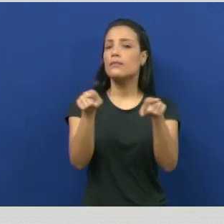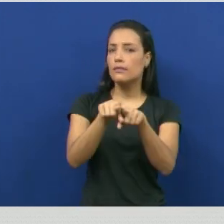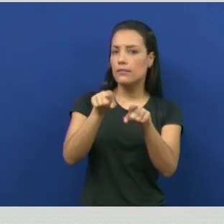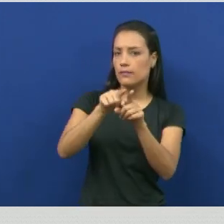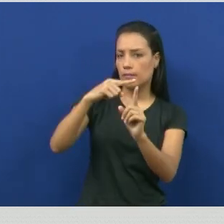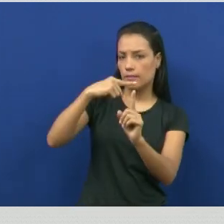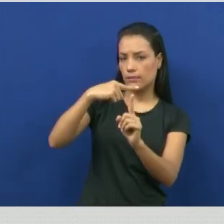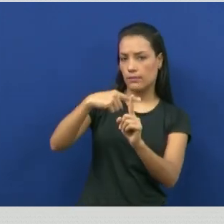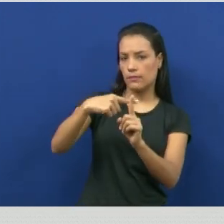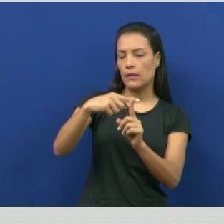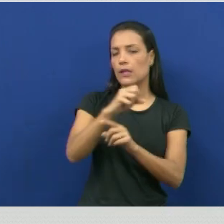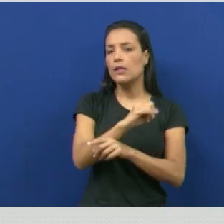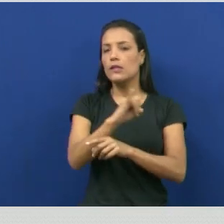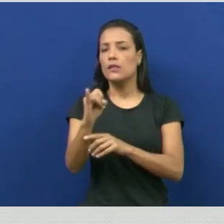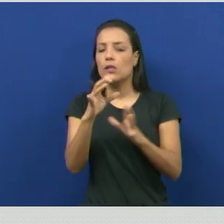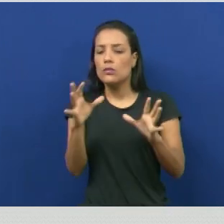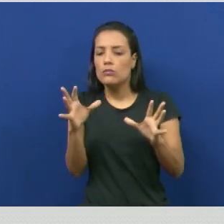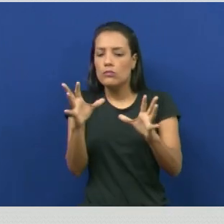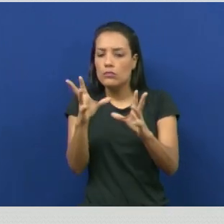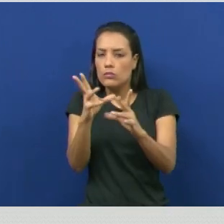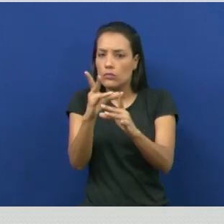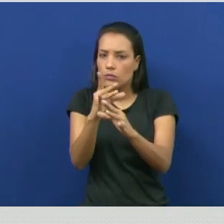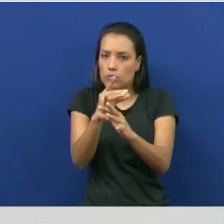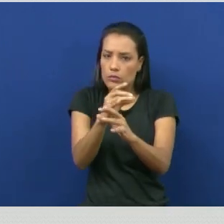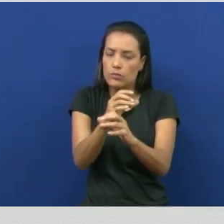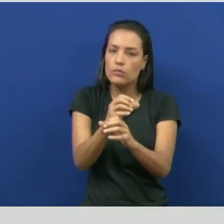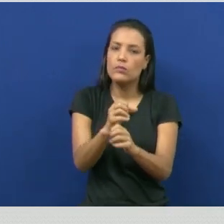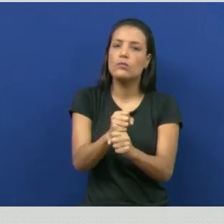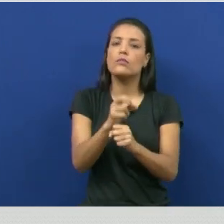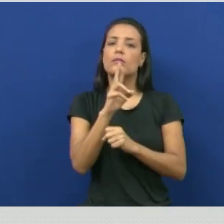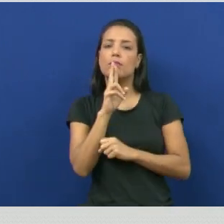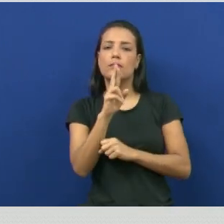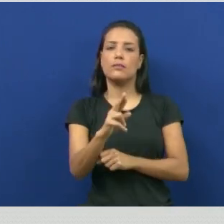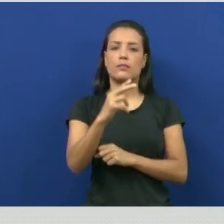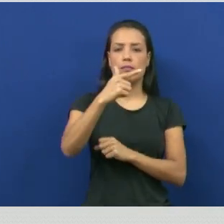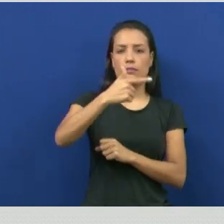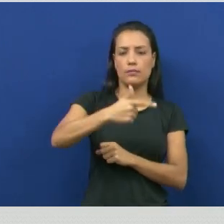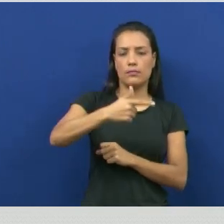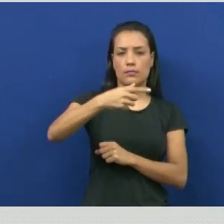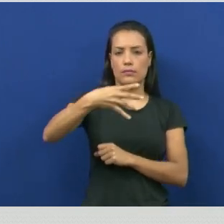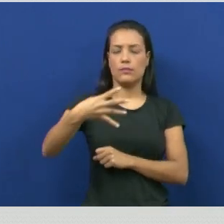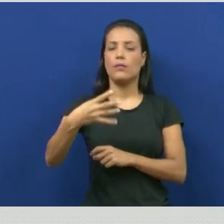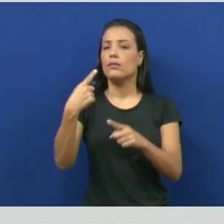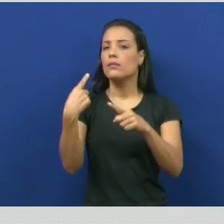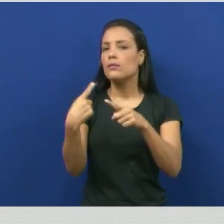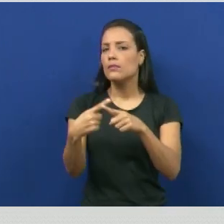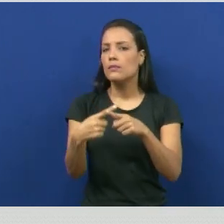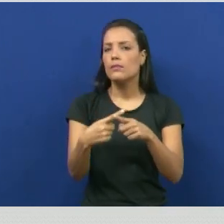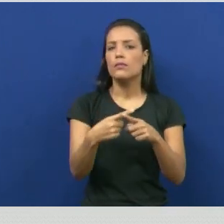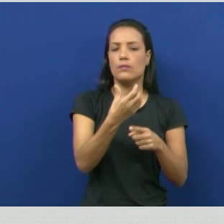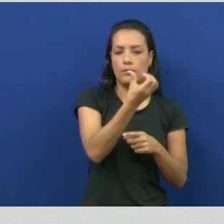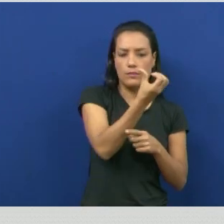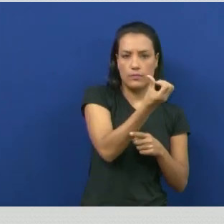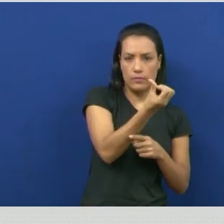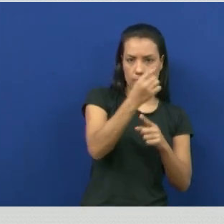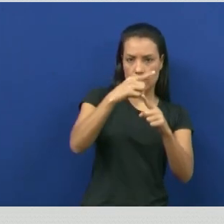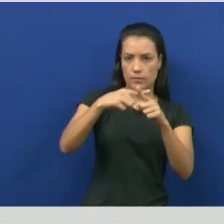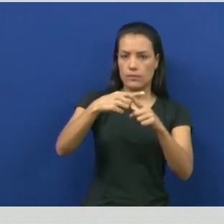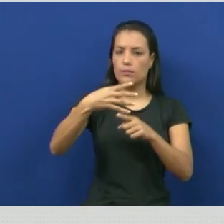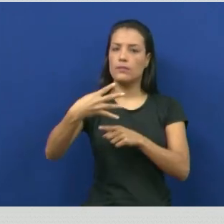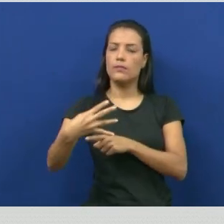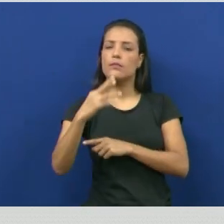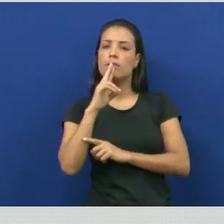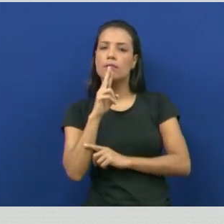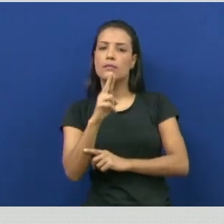somo todos esses 4, eu obtenho 24. Então, 6 vezes 4, 24, certo? O